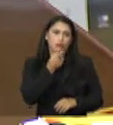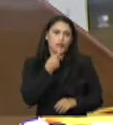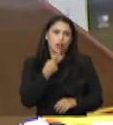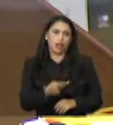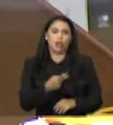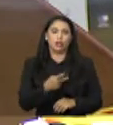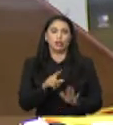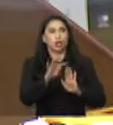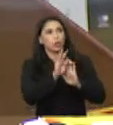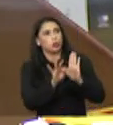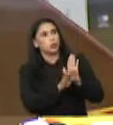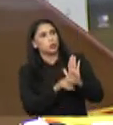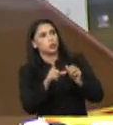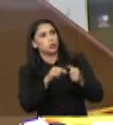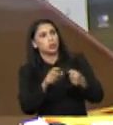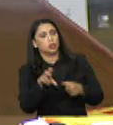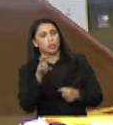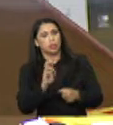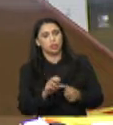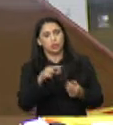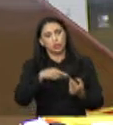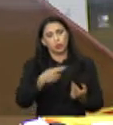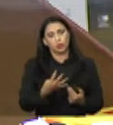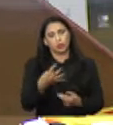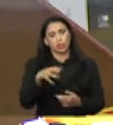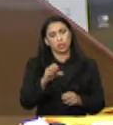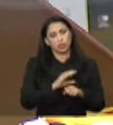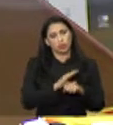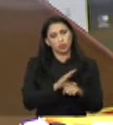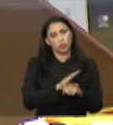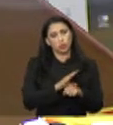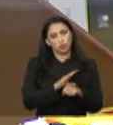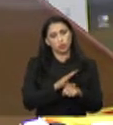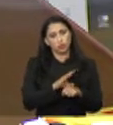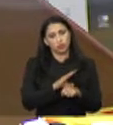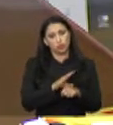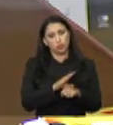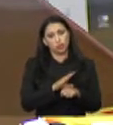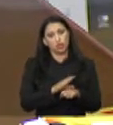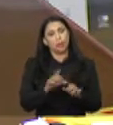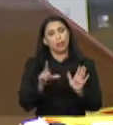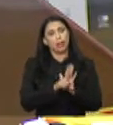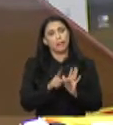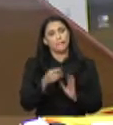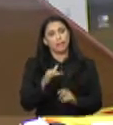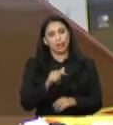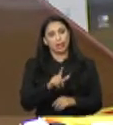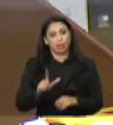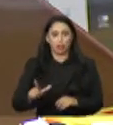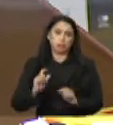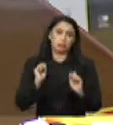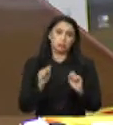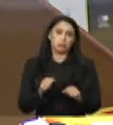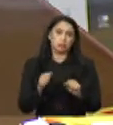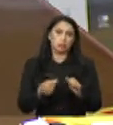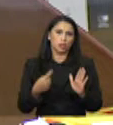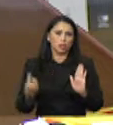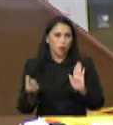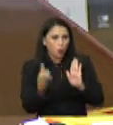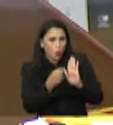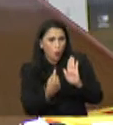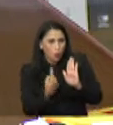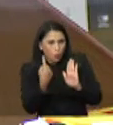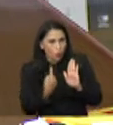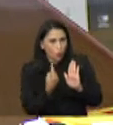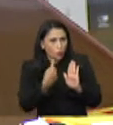argumento de que a literalidade do Artigo 5º inciso 40 da Constituição o qual menciona a expressão lei penal seria possível extrair